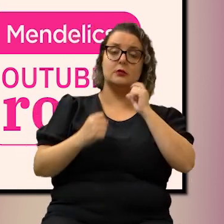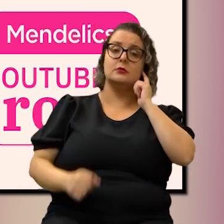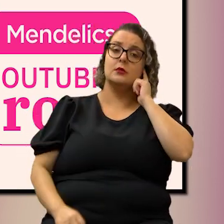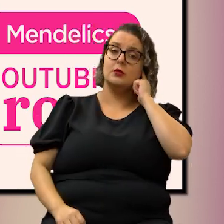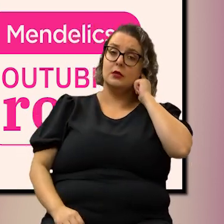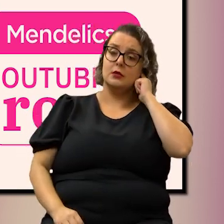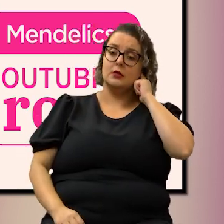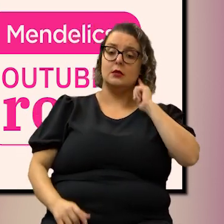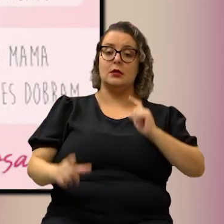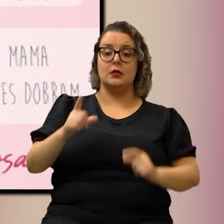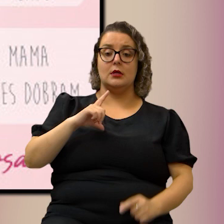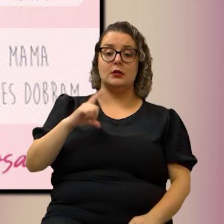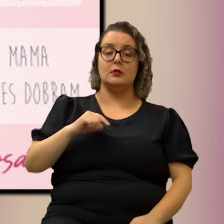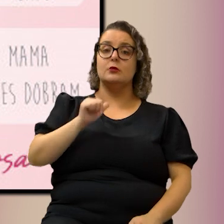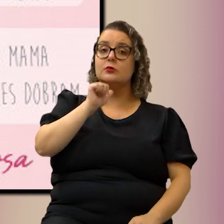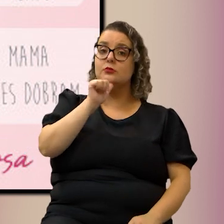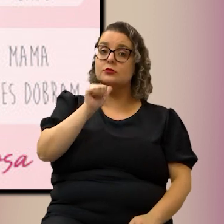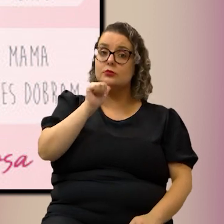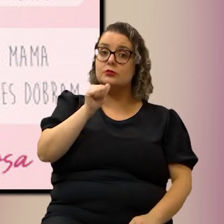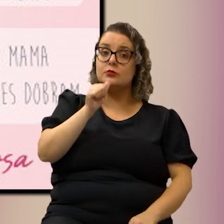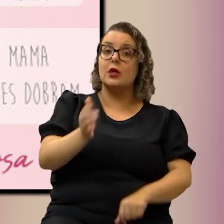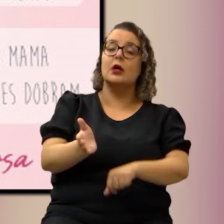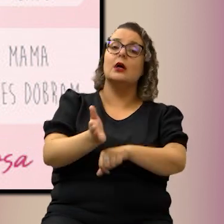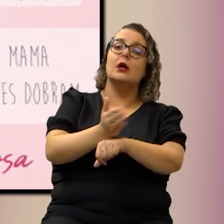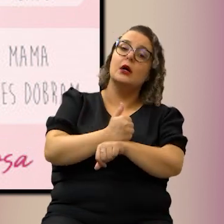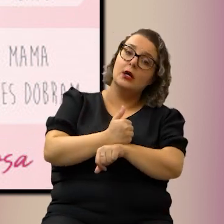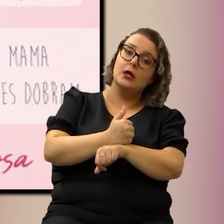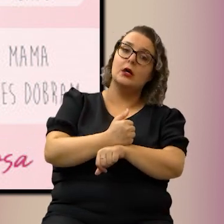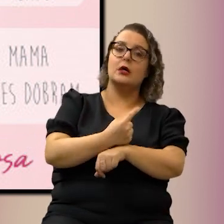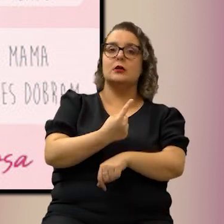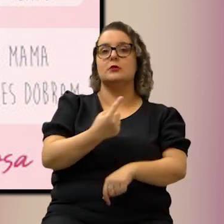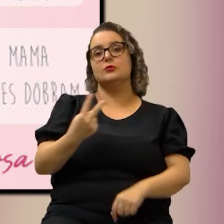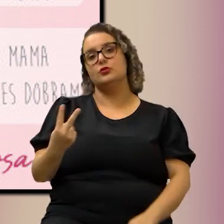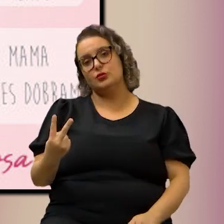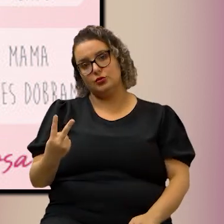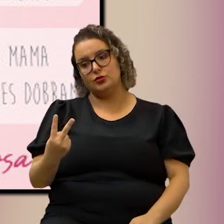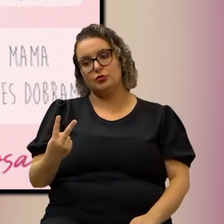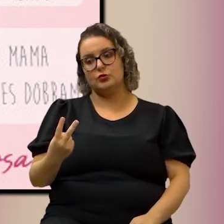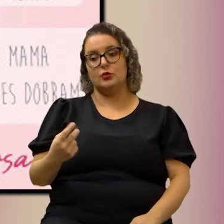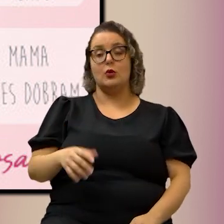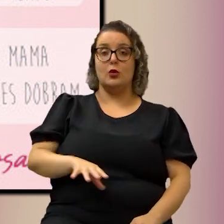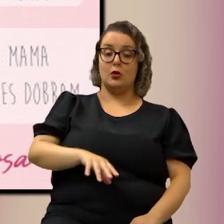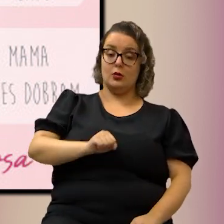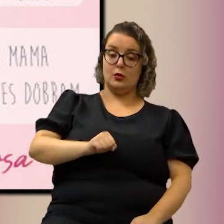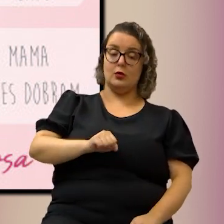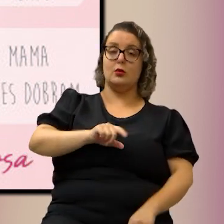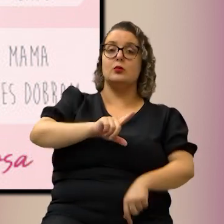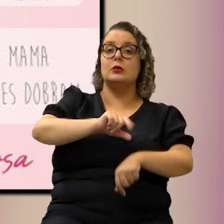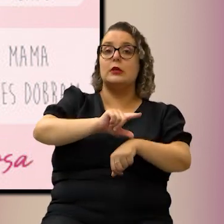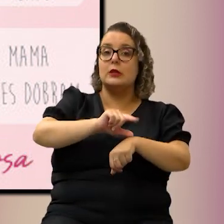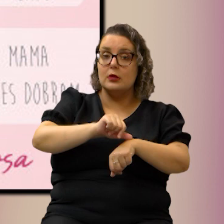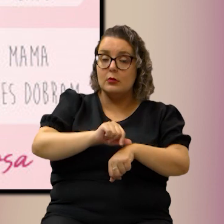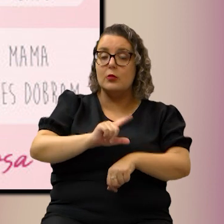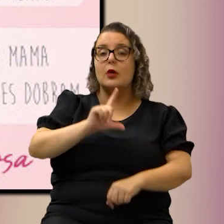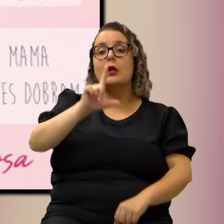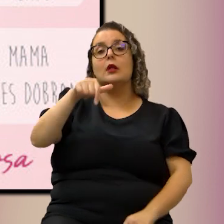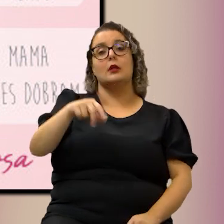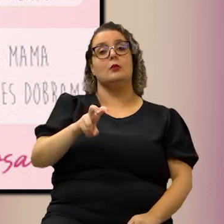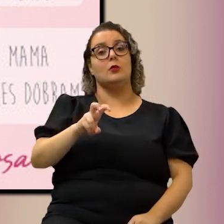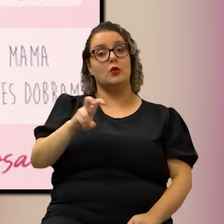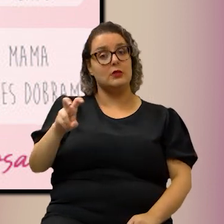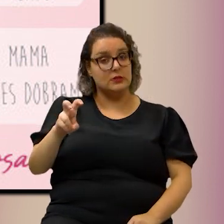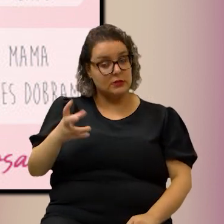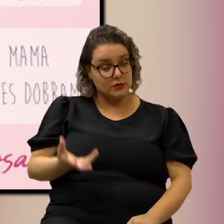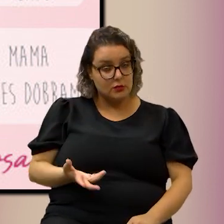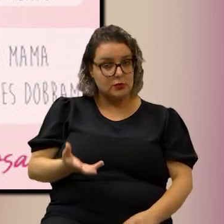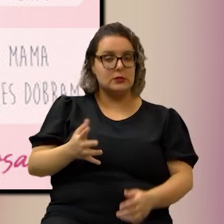física, ter tido uma primeira menstruação muito cedo, antes dos 12 anos, ou entrar na menopausa muito tarde, depois